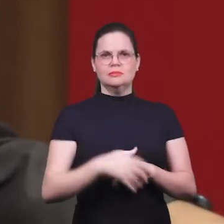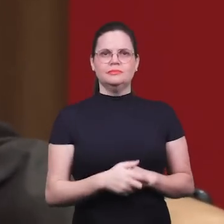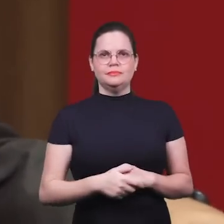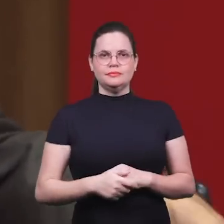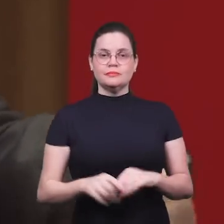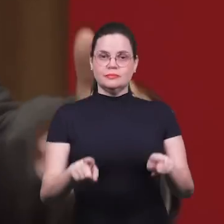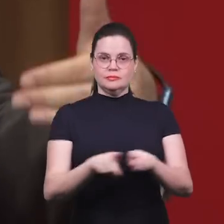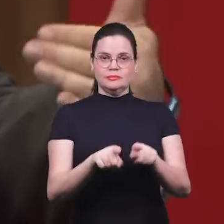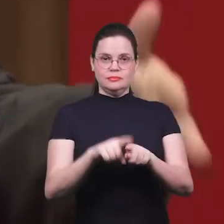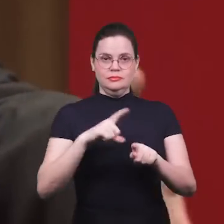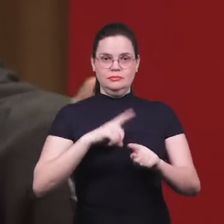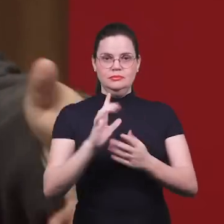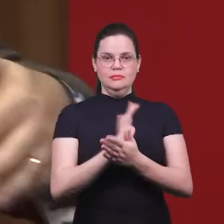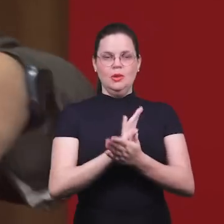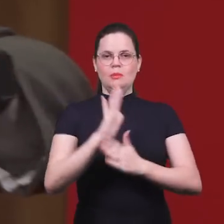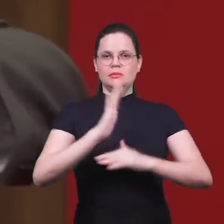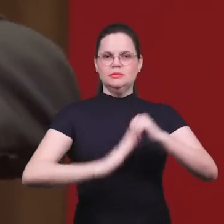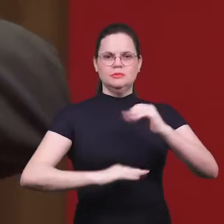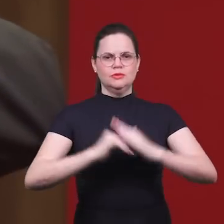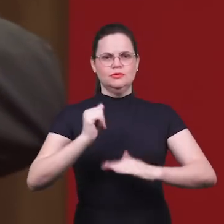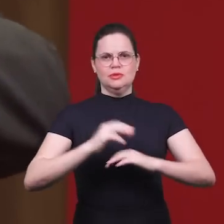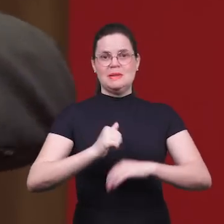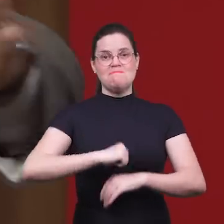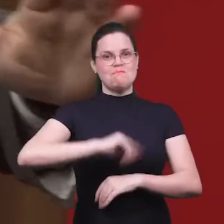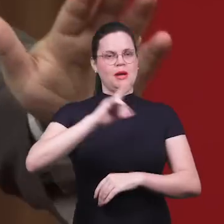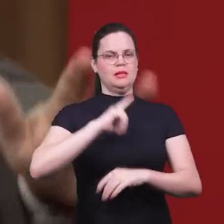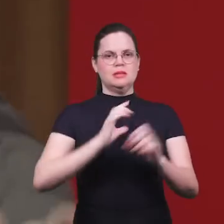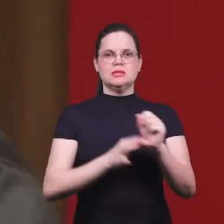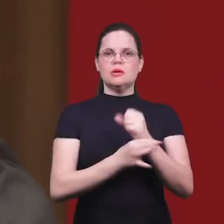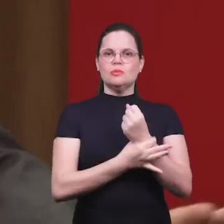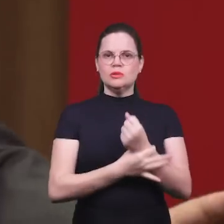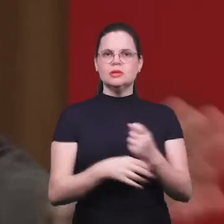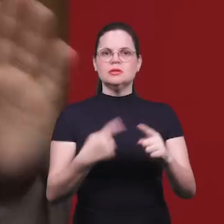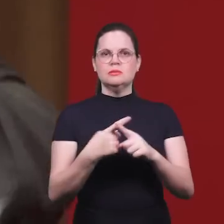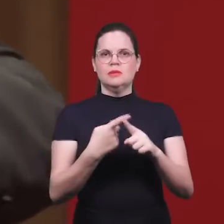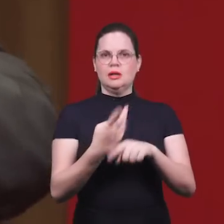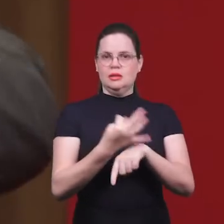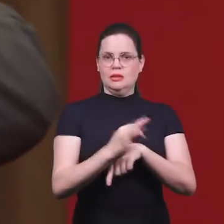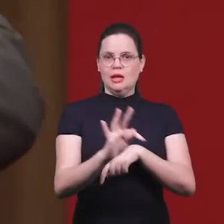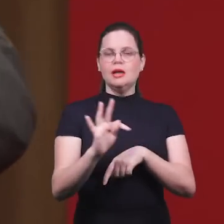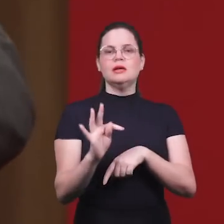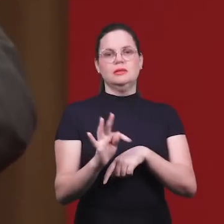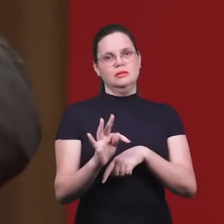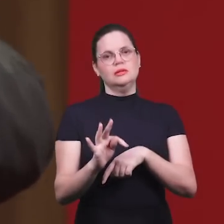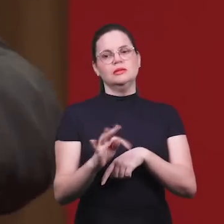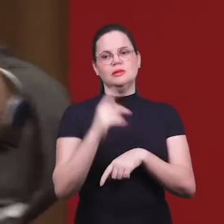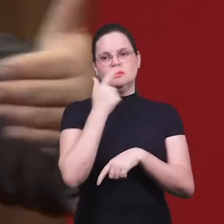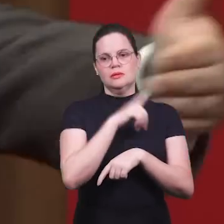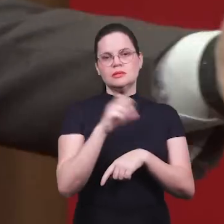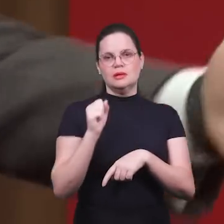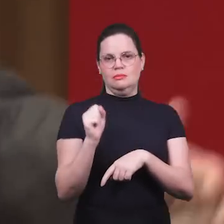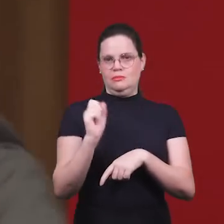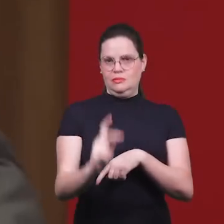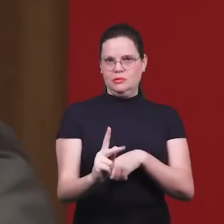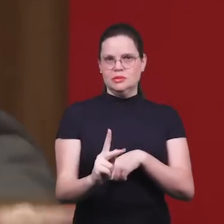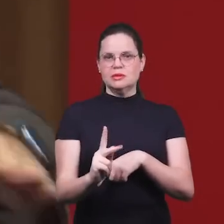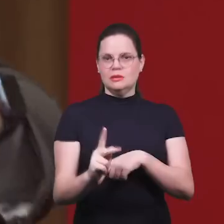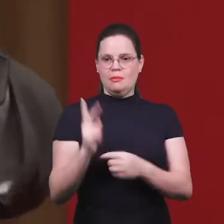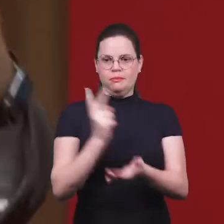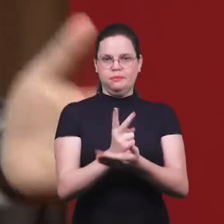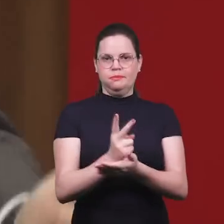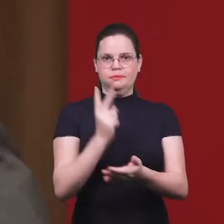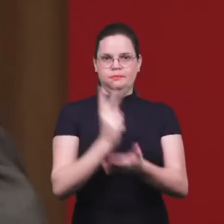fala de profissões mais técnicas, que as pessoas ainda conseguem aposentar, está ficando cada vez menos comum, mas aposentar numa mesma